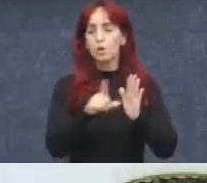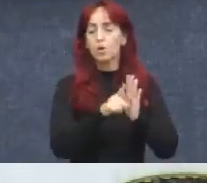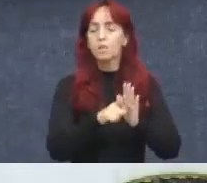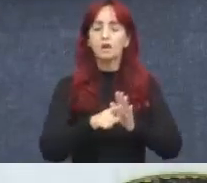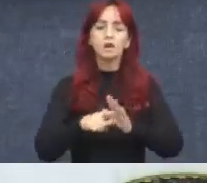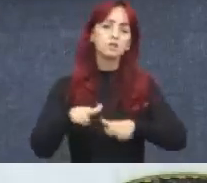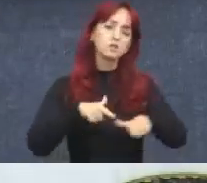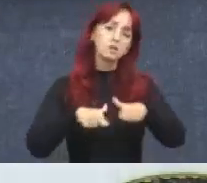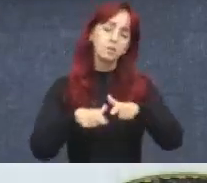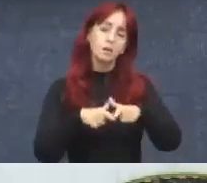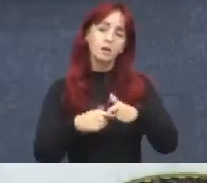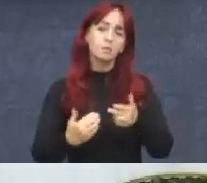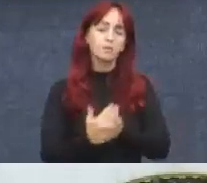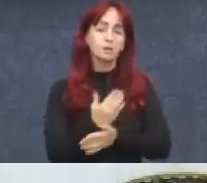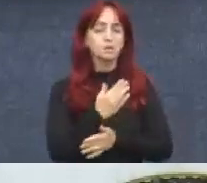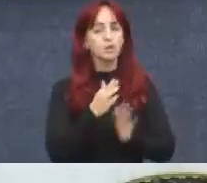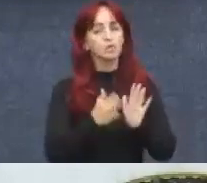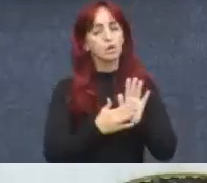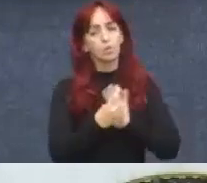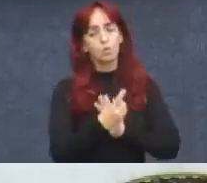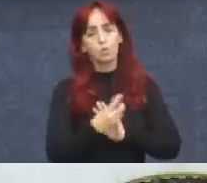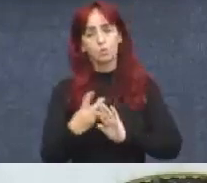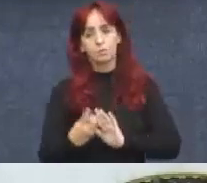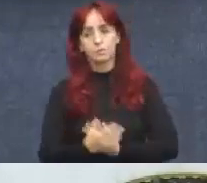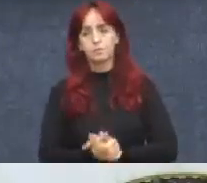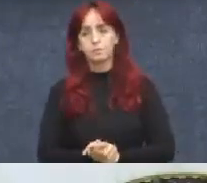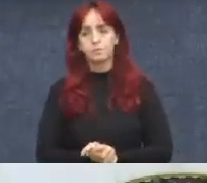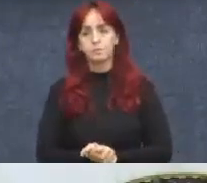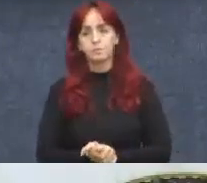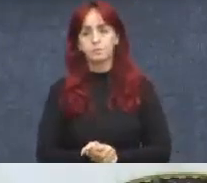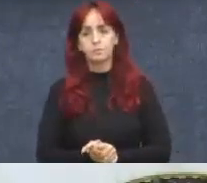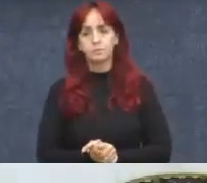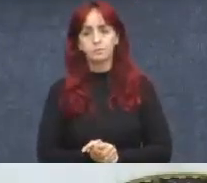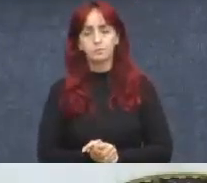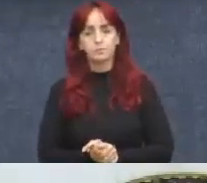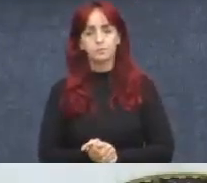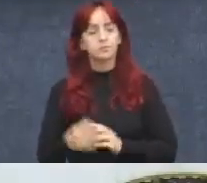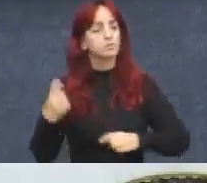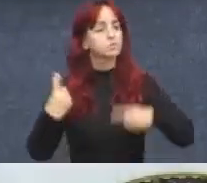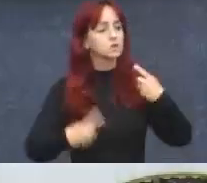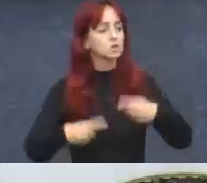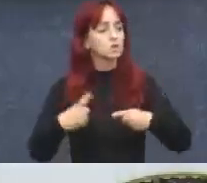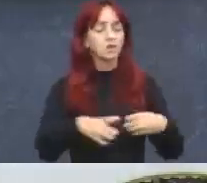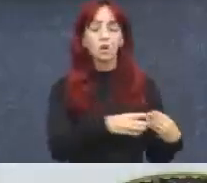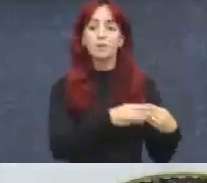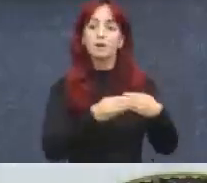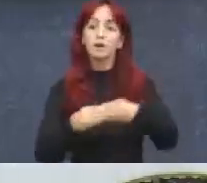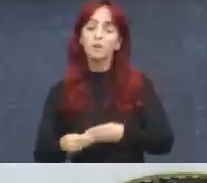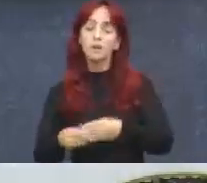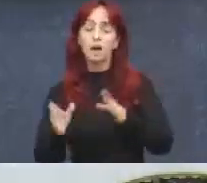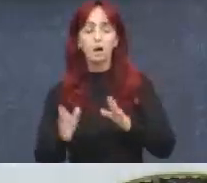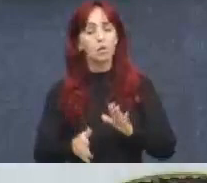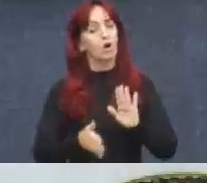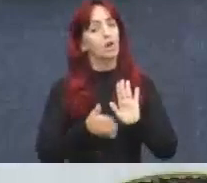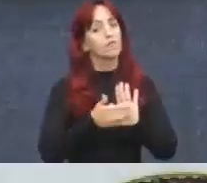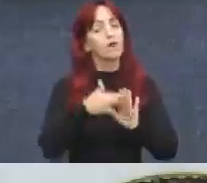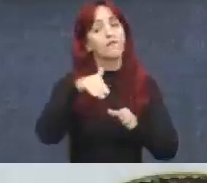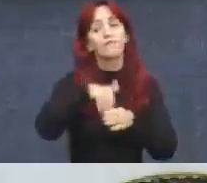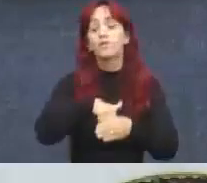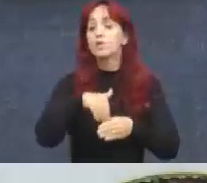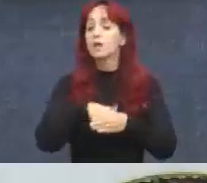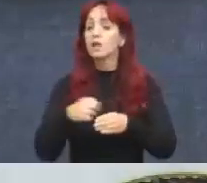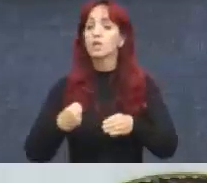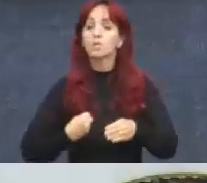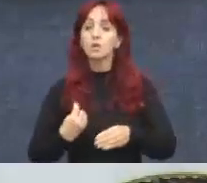1 e 2. Obrigado. Em discussão, em votação, para encaminhar a votação, nós vamos votar o substitutivo número 1.